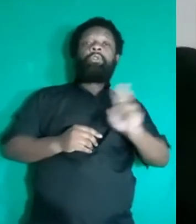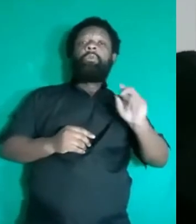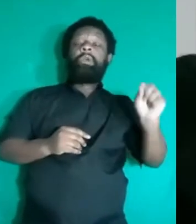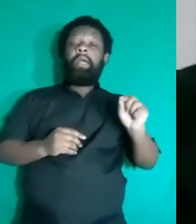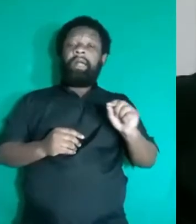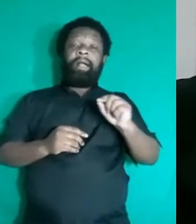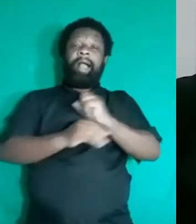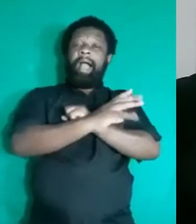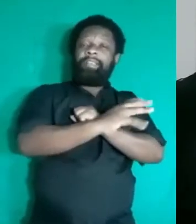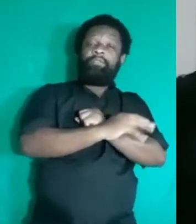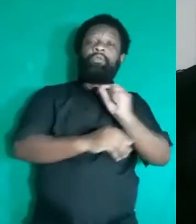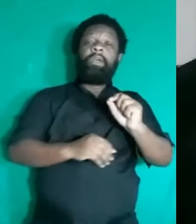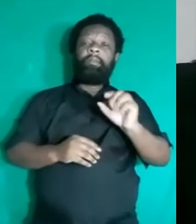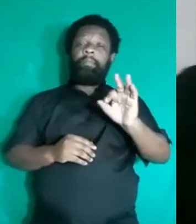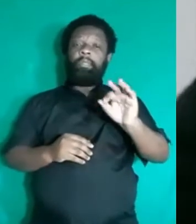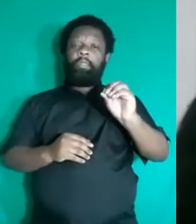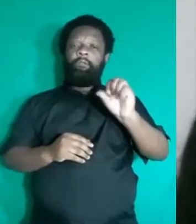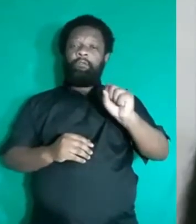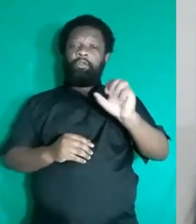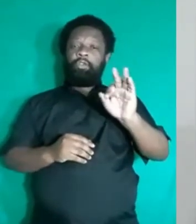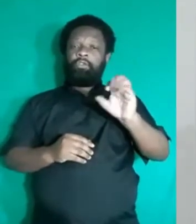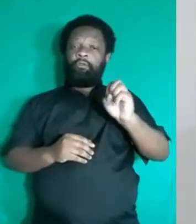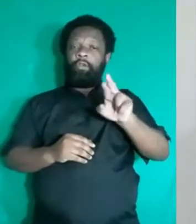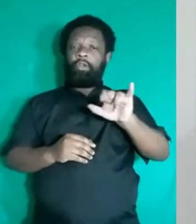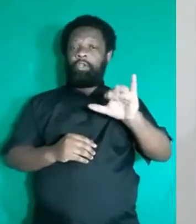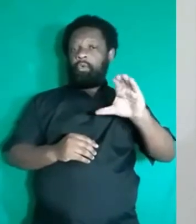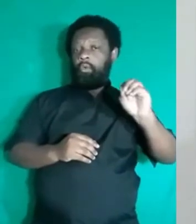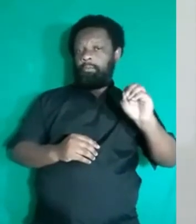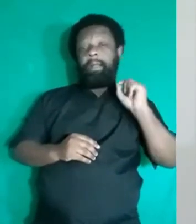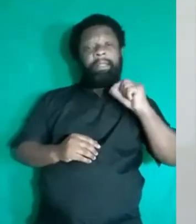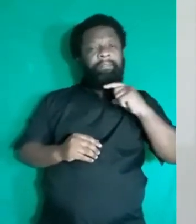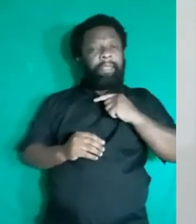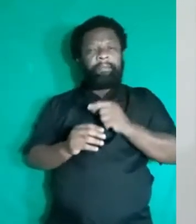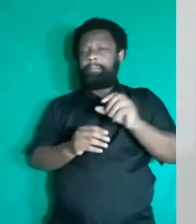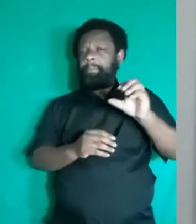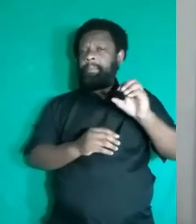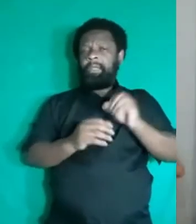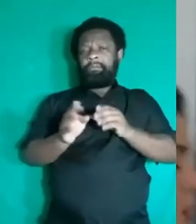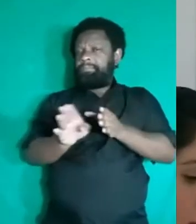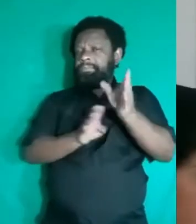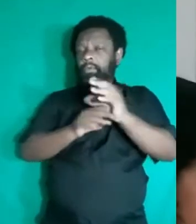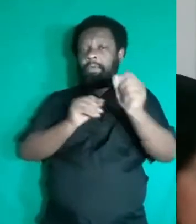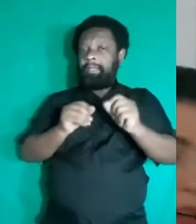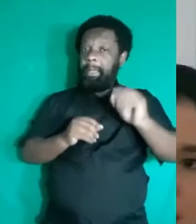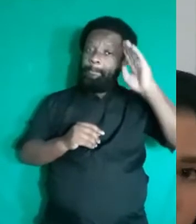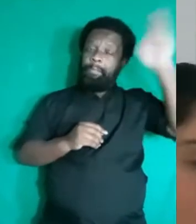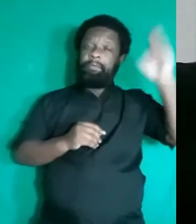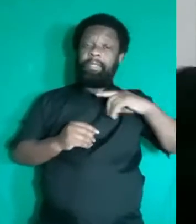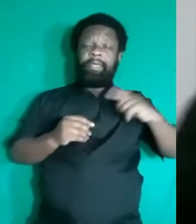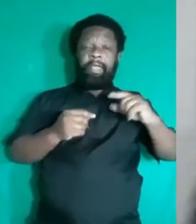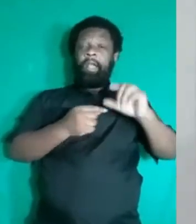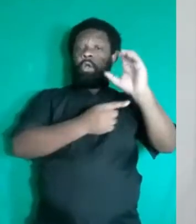refrigerante. E esse daqui, pessoal, é o ácido fosfórico. E aqui eu coloquei uma